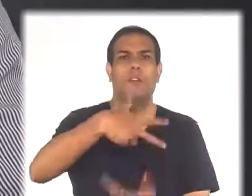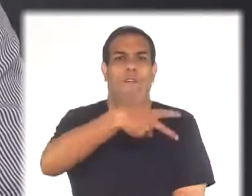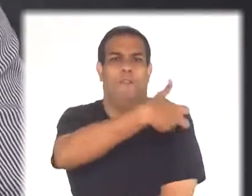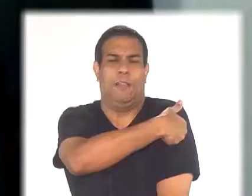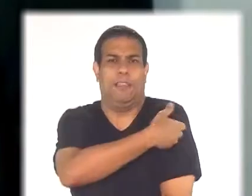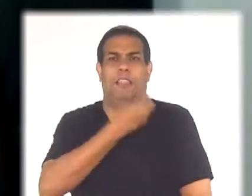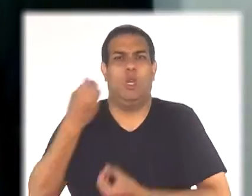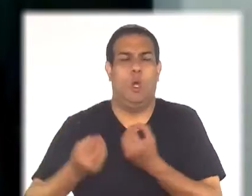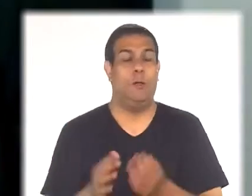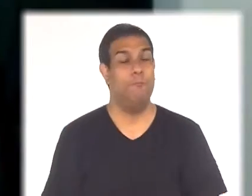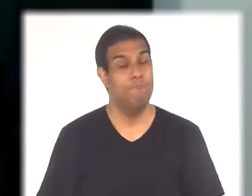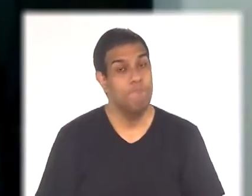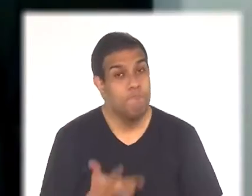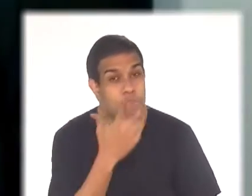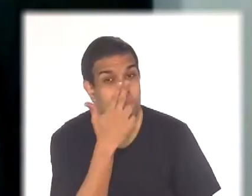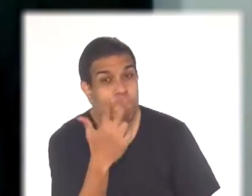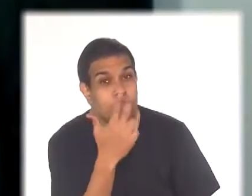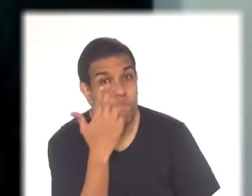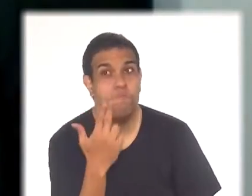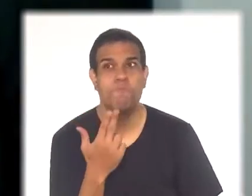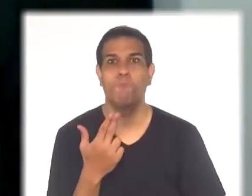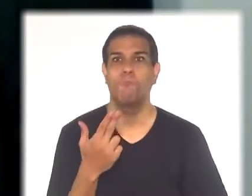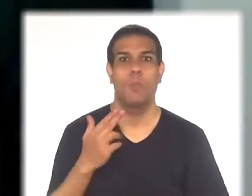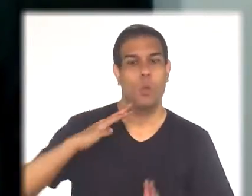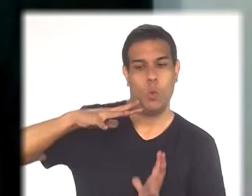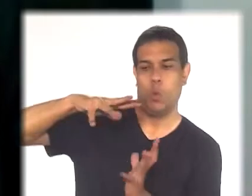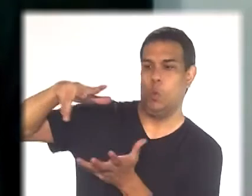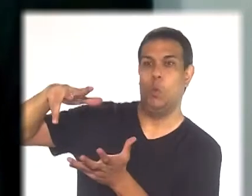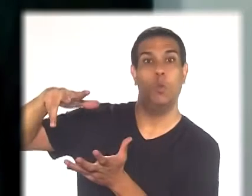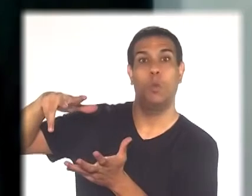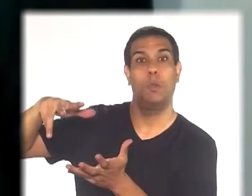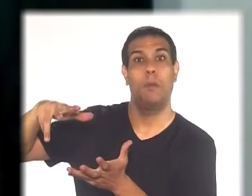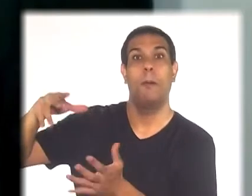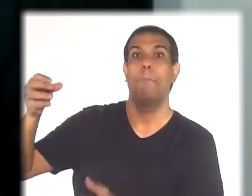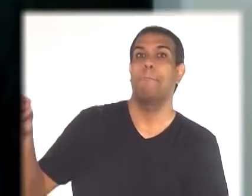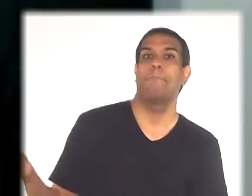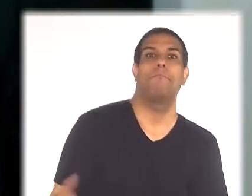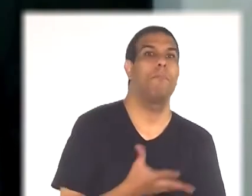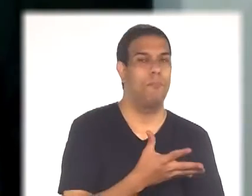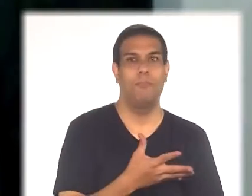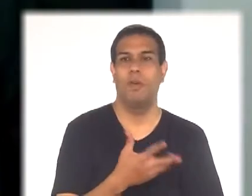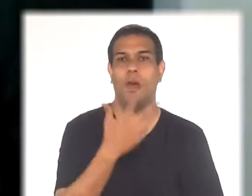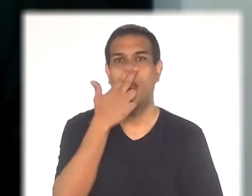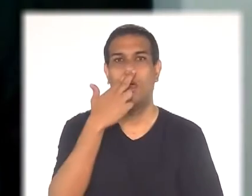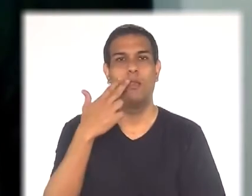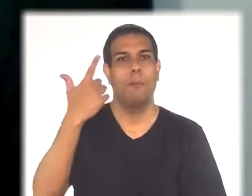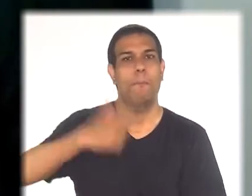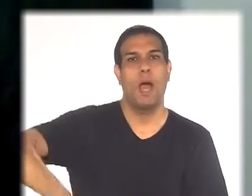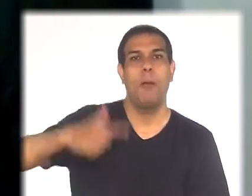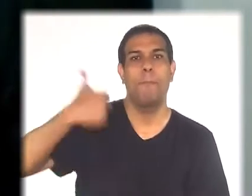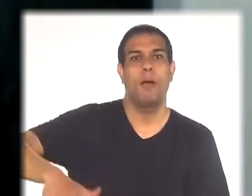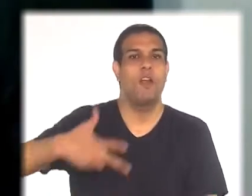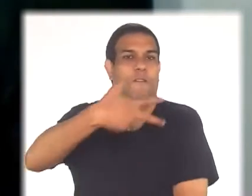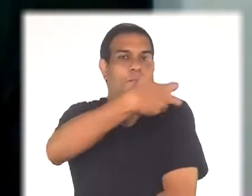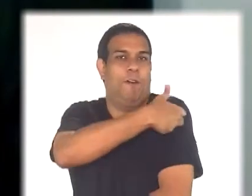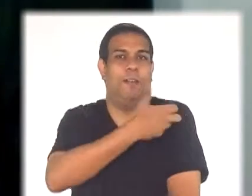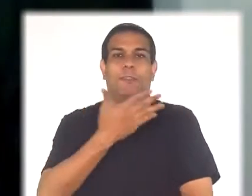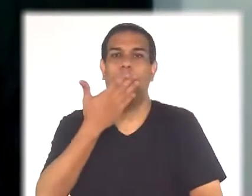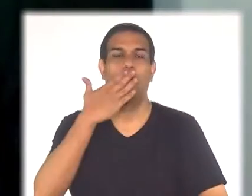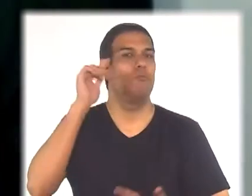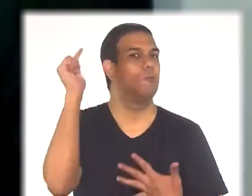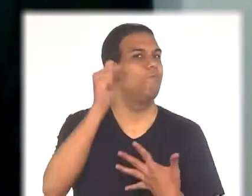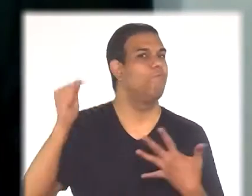mercado brasileiro. Então, nós provavelmente teremos no mundo mais de uma vacina ano que vem. O cenário hoje é